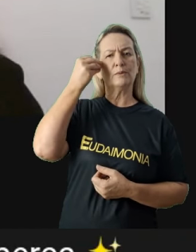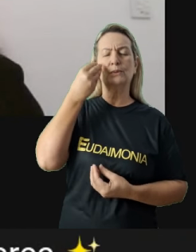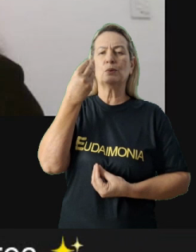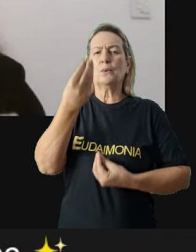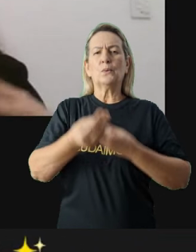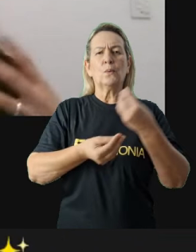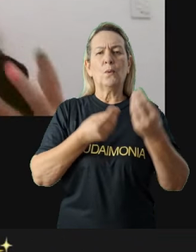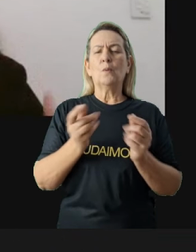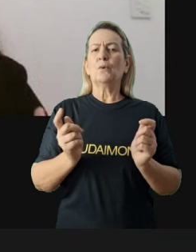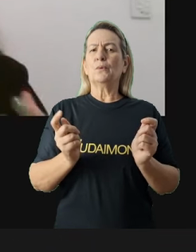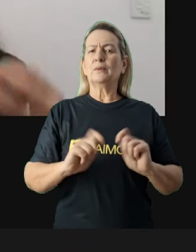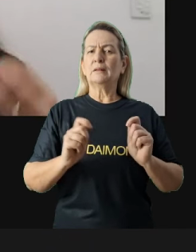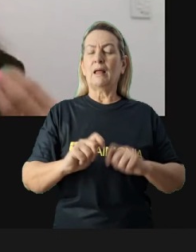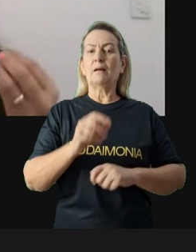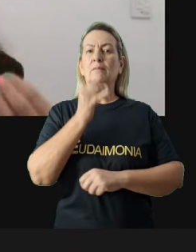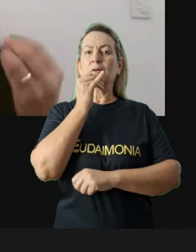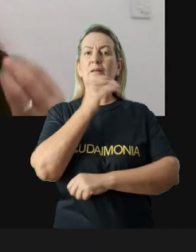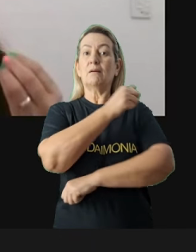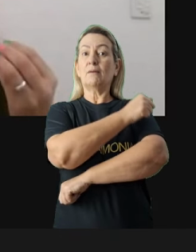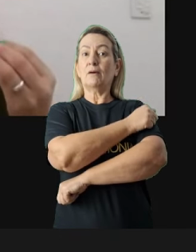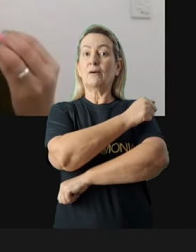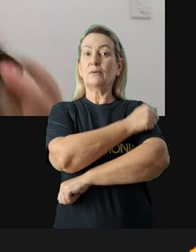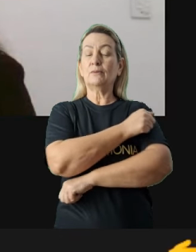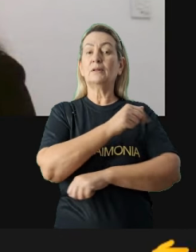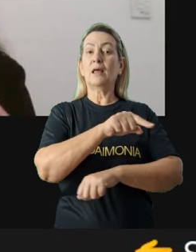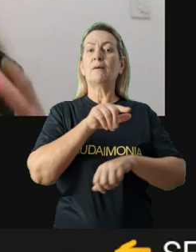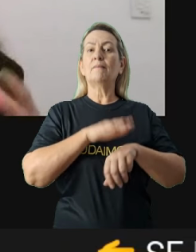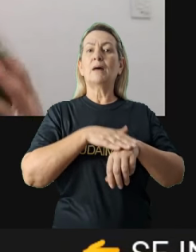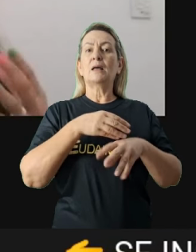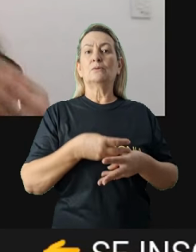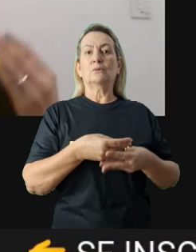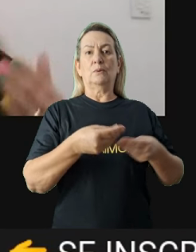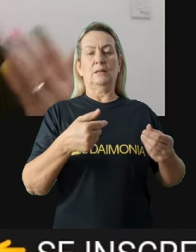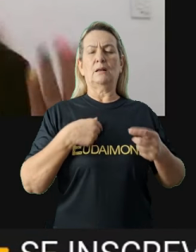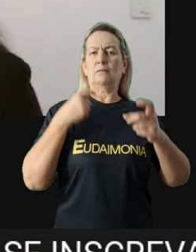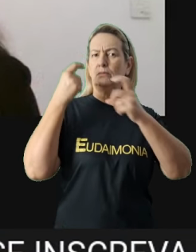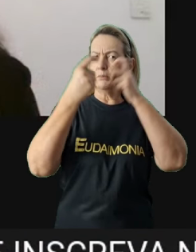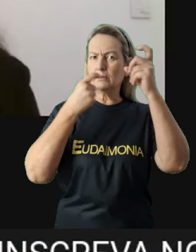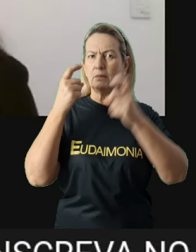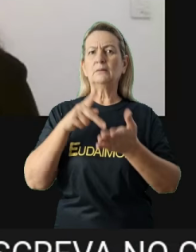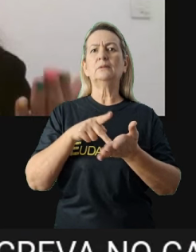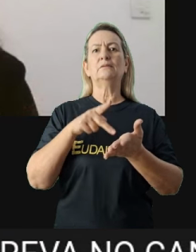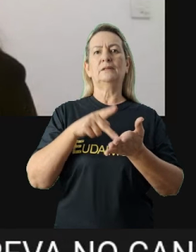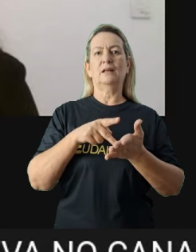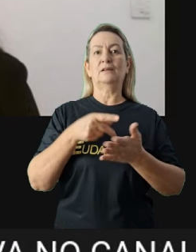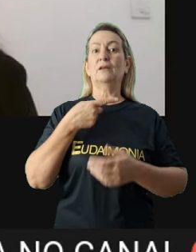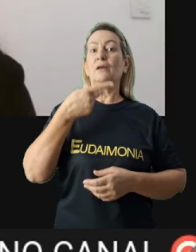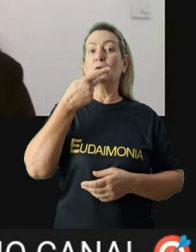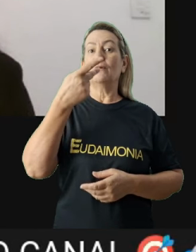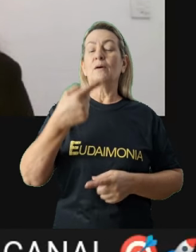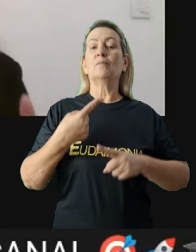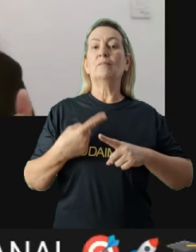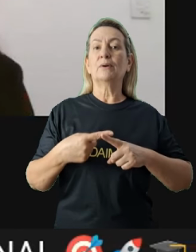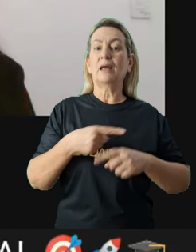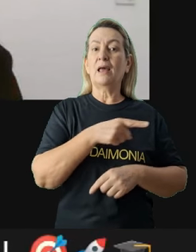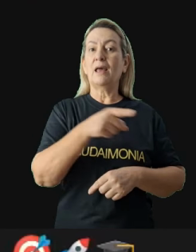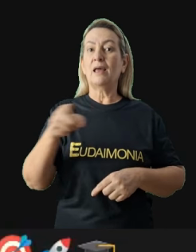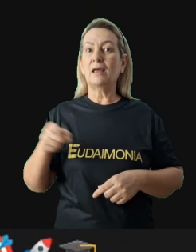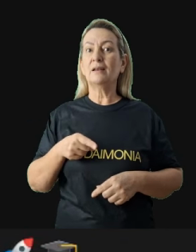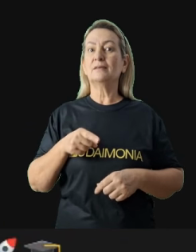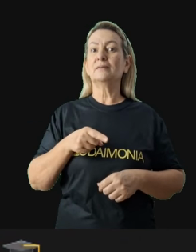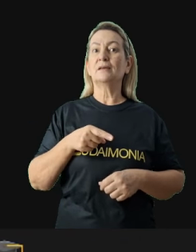o aluno. Nós vamos além, nós estamos discutindo aqui, refletindo aqui, como que nós podemos fazer com que o nosso aluno seja